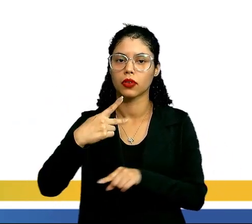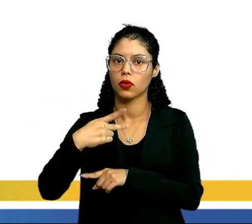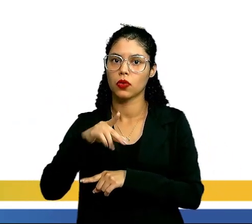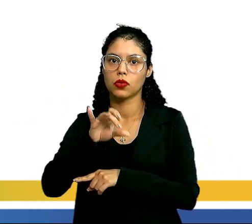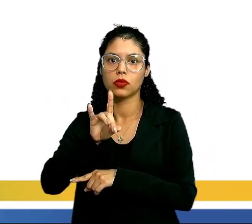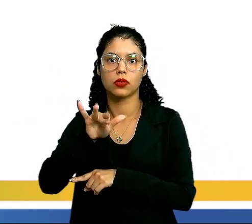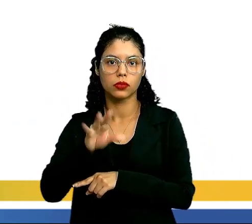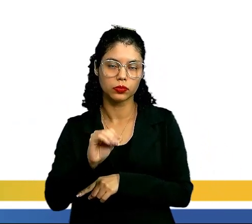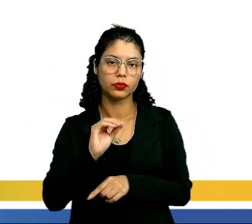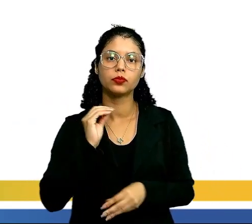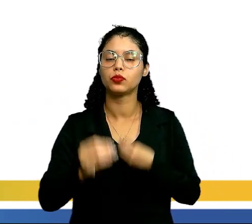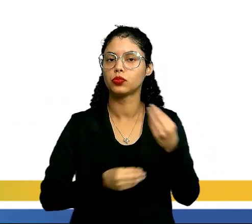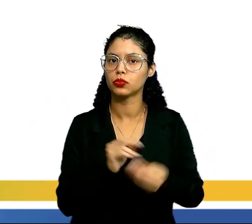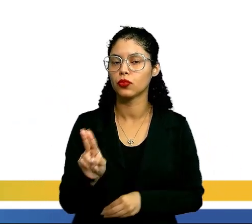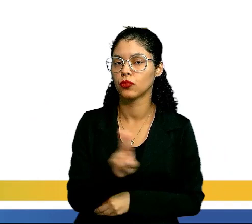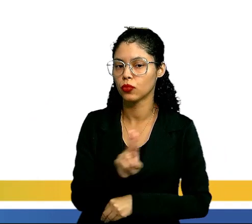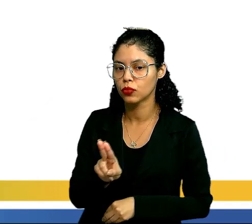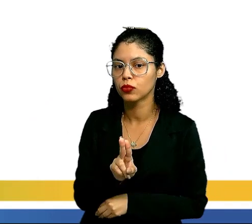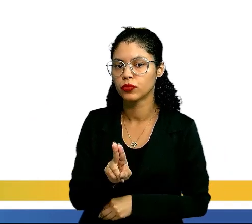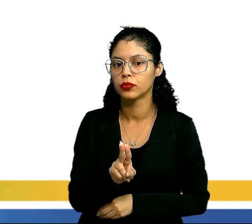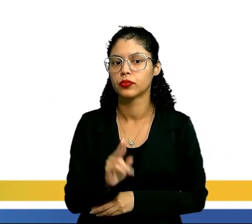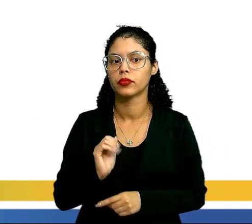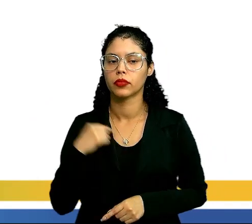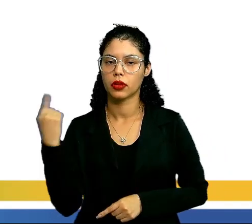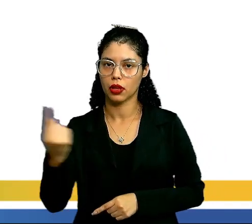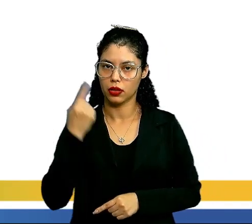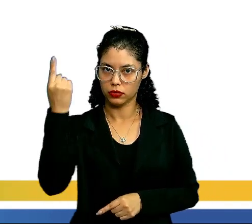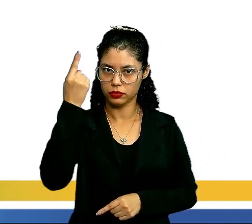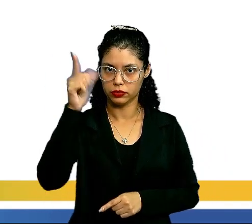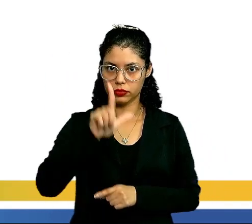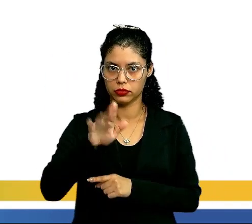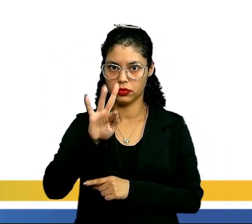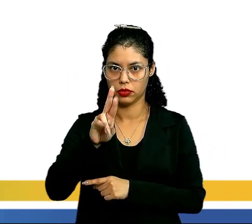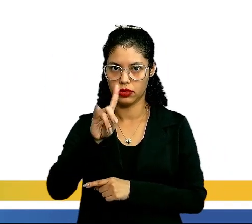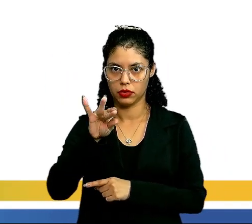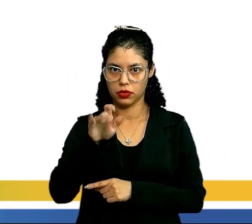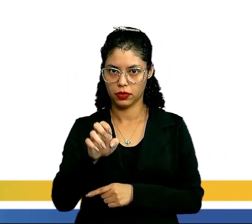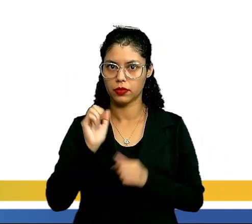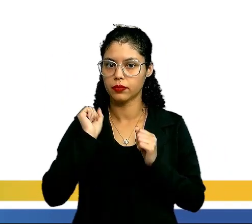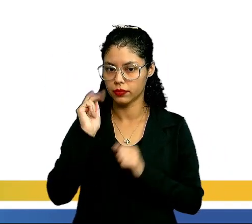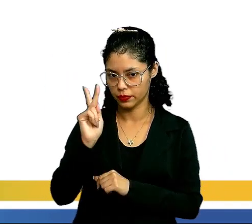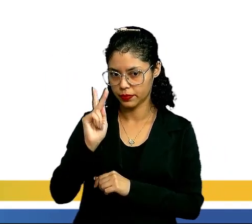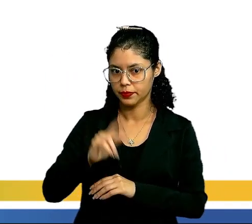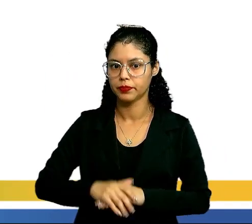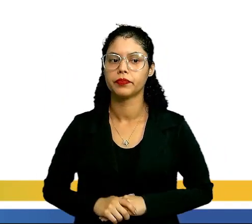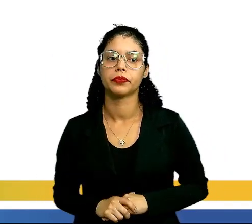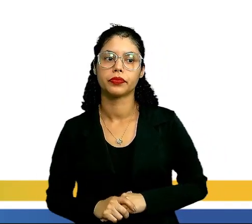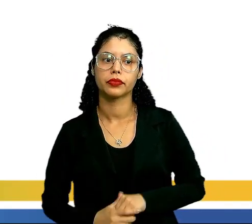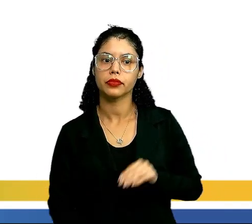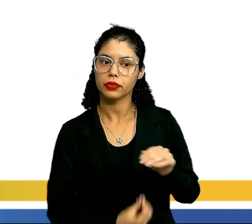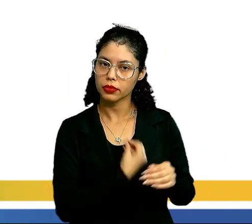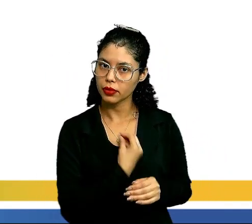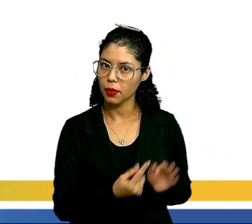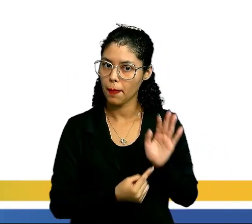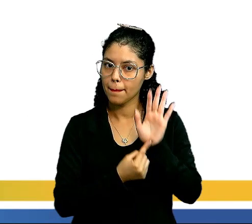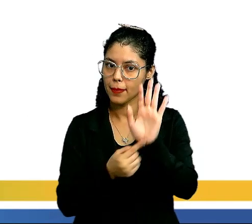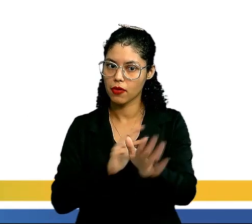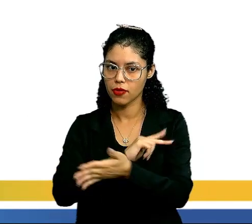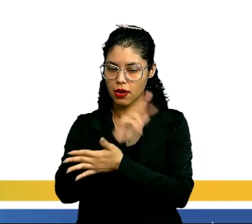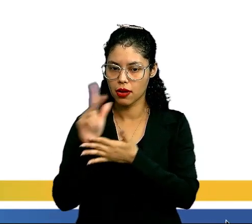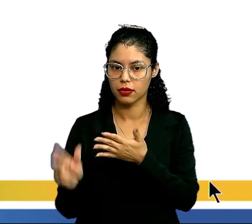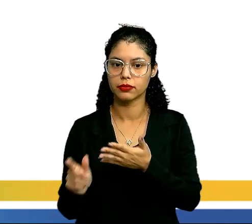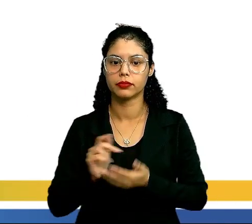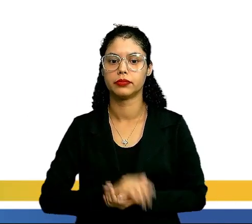Essas regiões são chamadas de regiões de altas latitude. Então, apresentam-se de